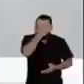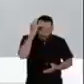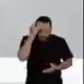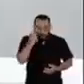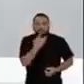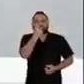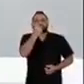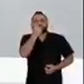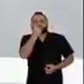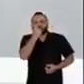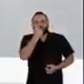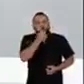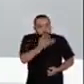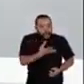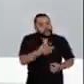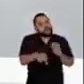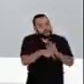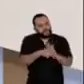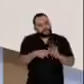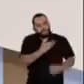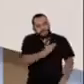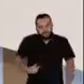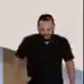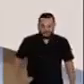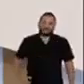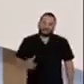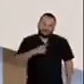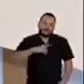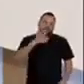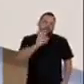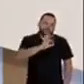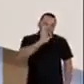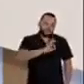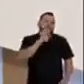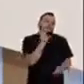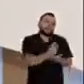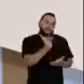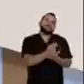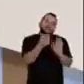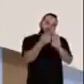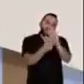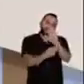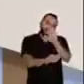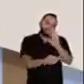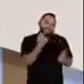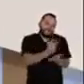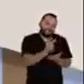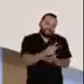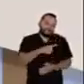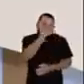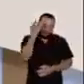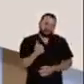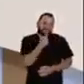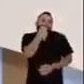quer dizer não à luís 14 que não satisfaça pelo menos uma parte ver sai isso é um princípio sempre haverá alguém bem então